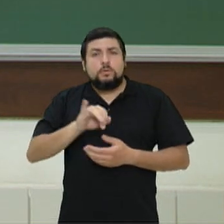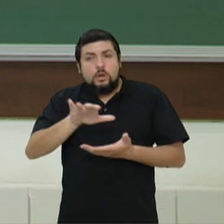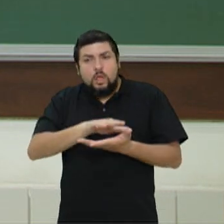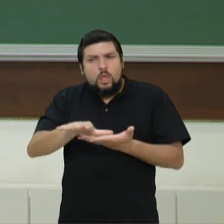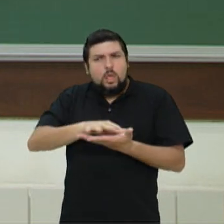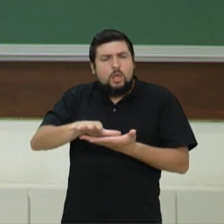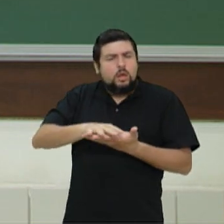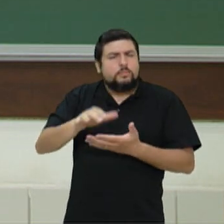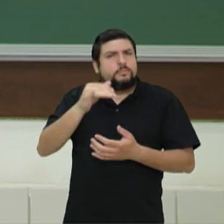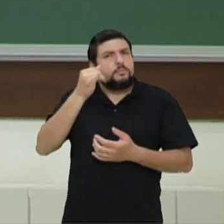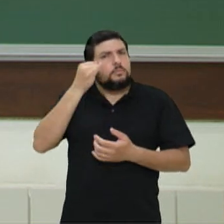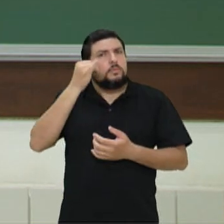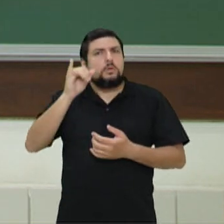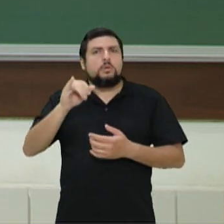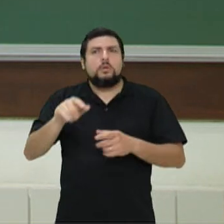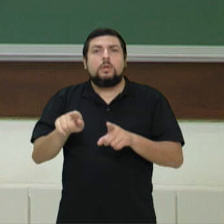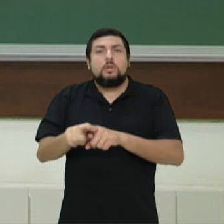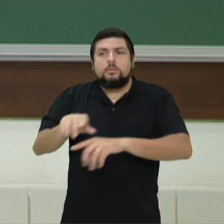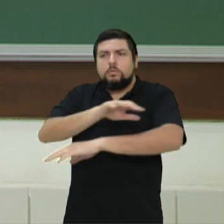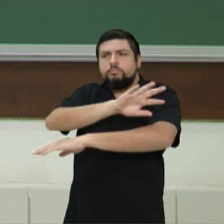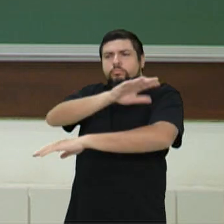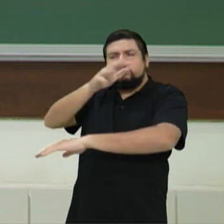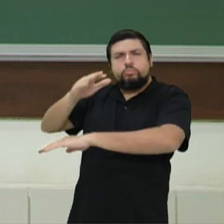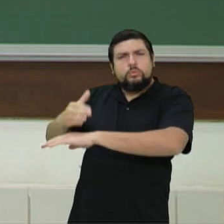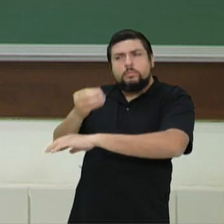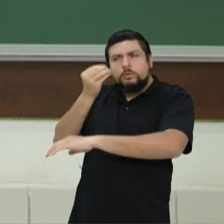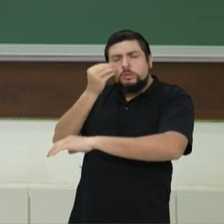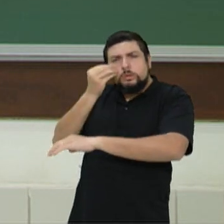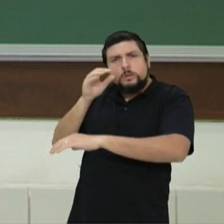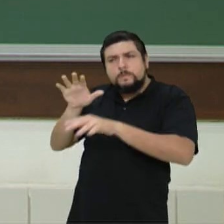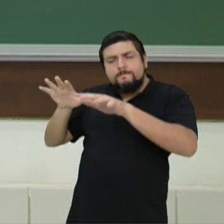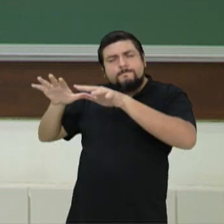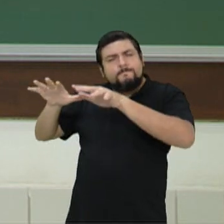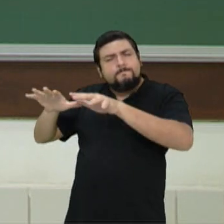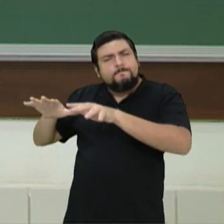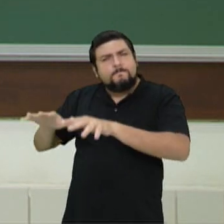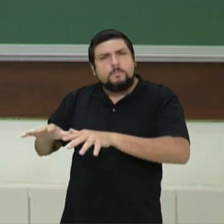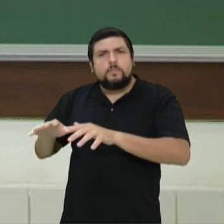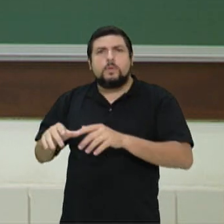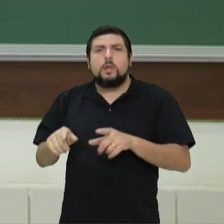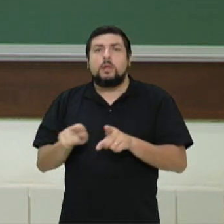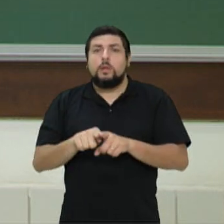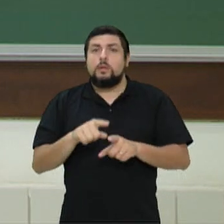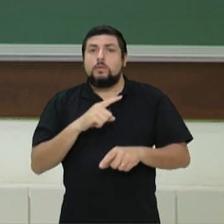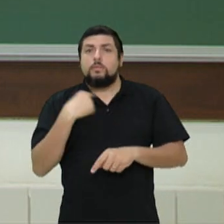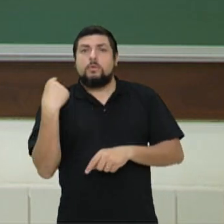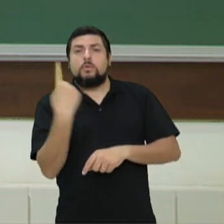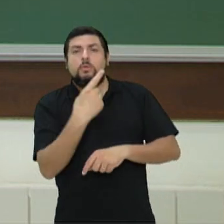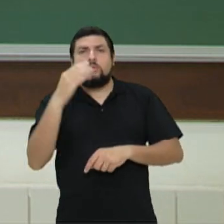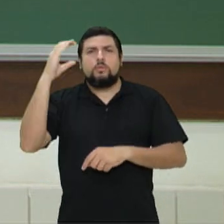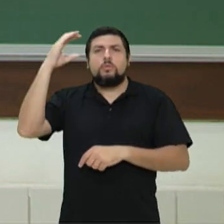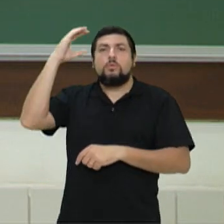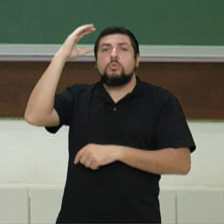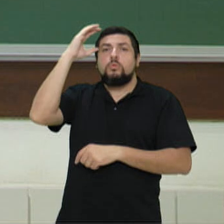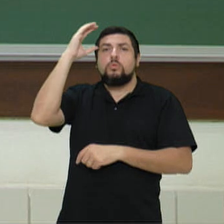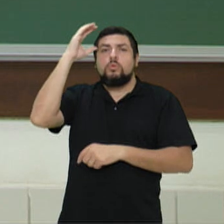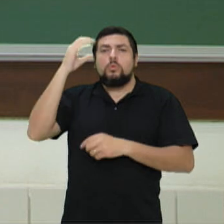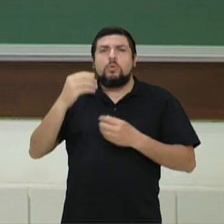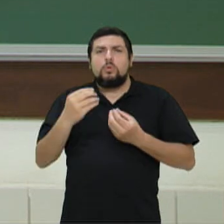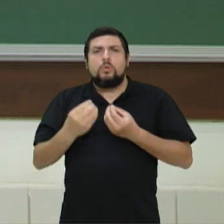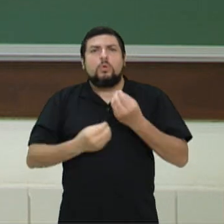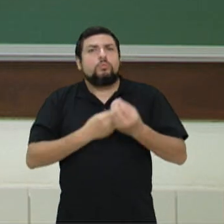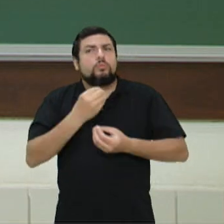mesmo? Então, vamos tentar rever essa situação, ficar um pouco mais consciente a respeito do nosso